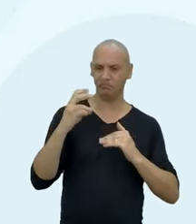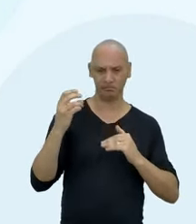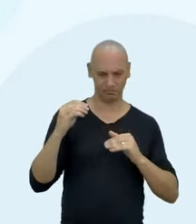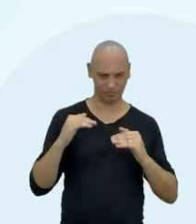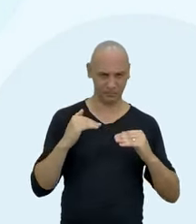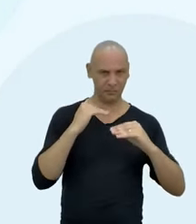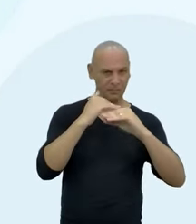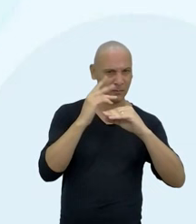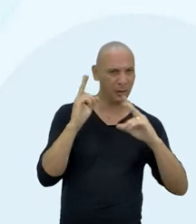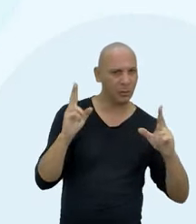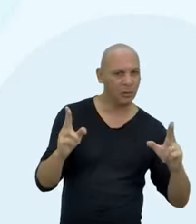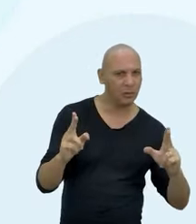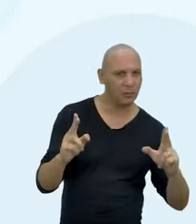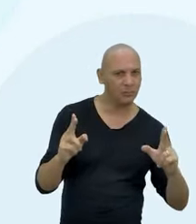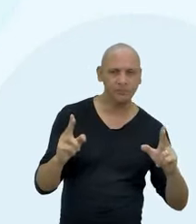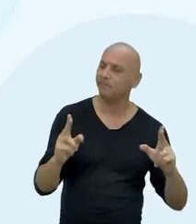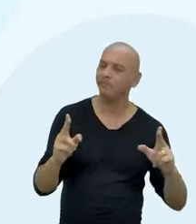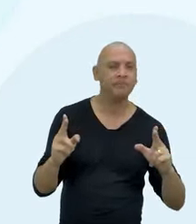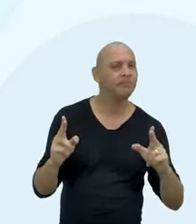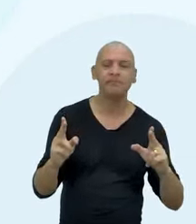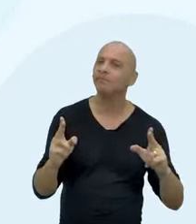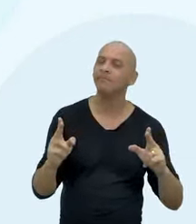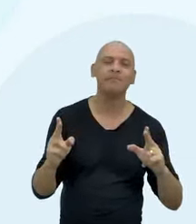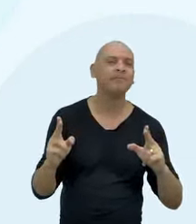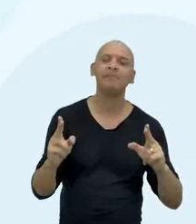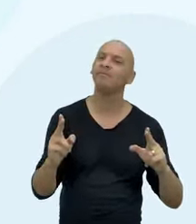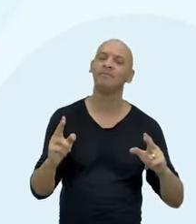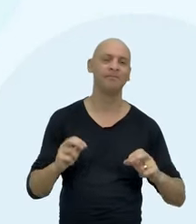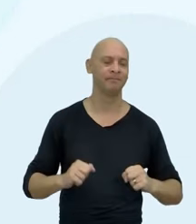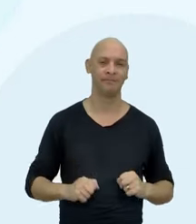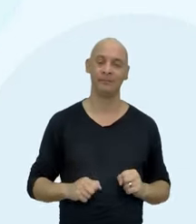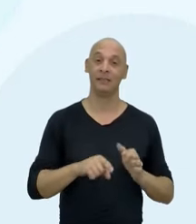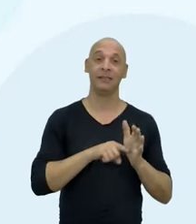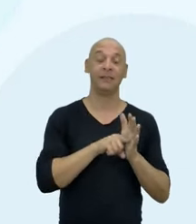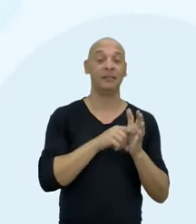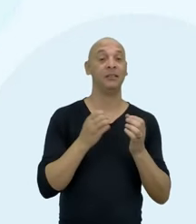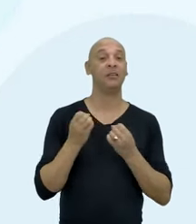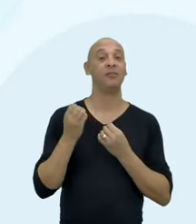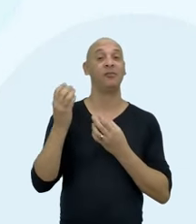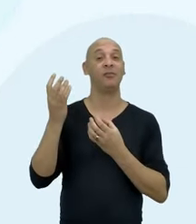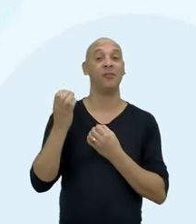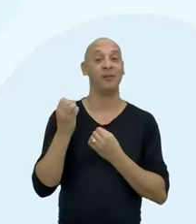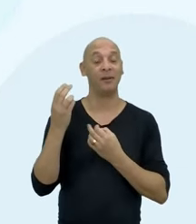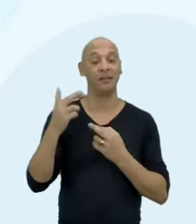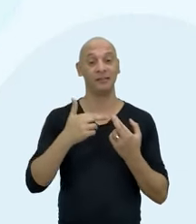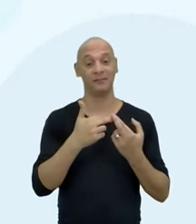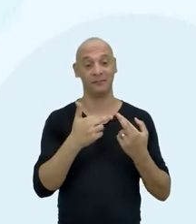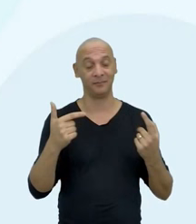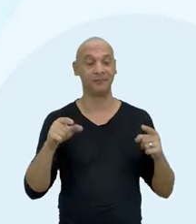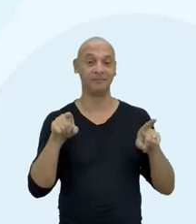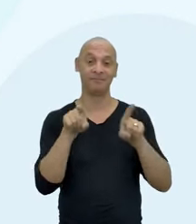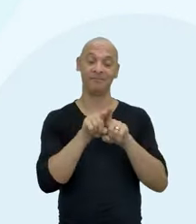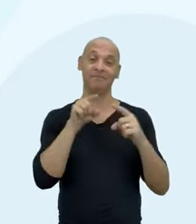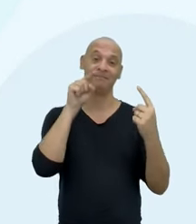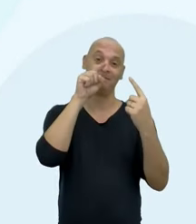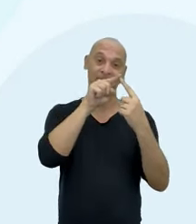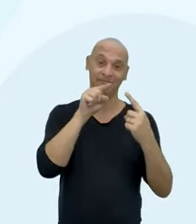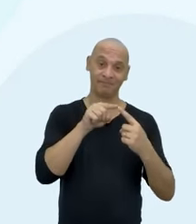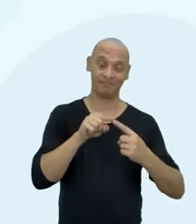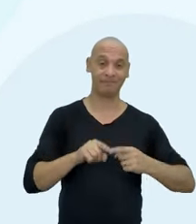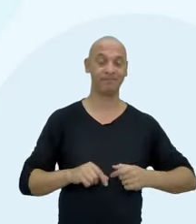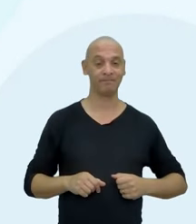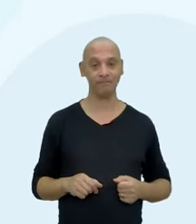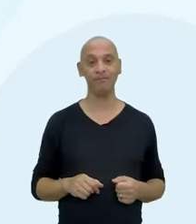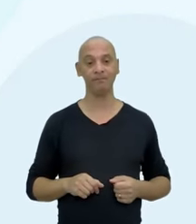iguais não né em relação aos dados a primeira está com dados concentrados e a última os